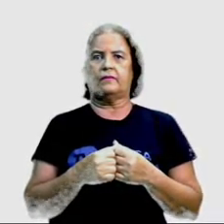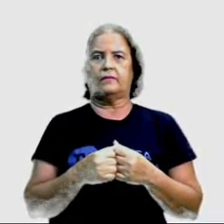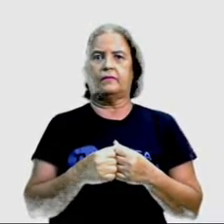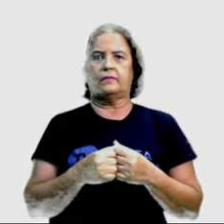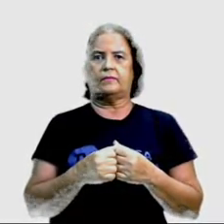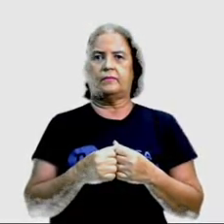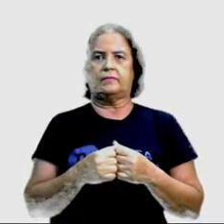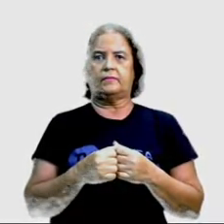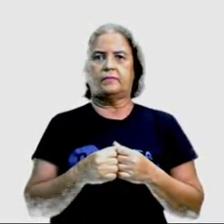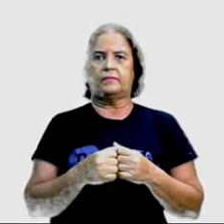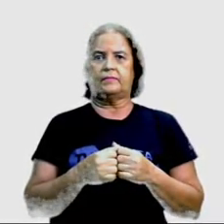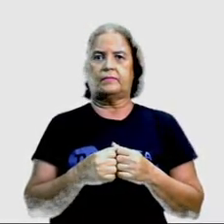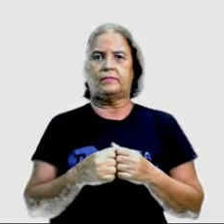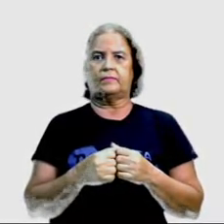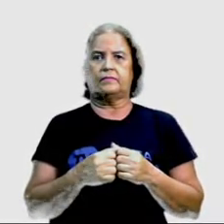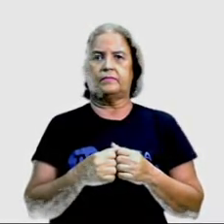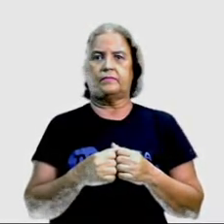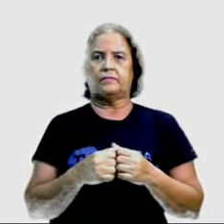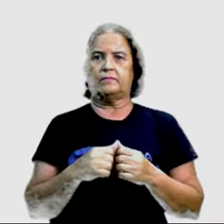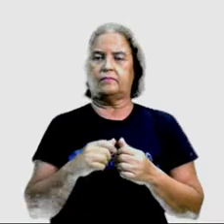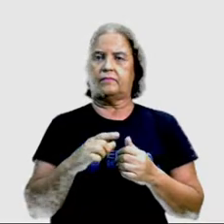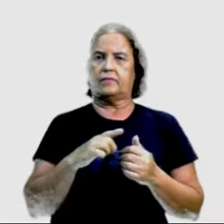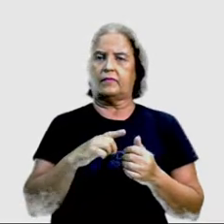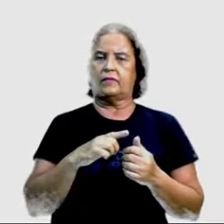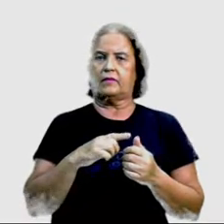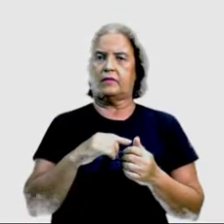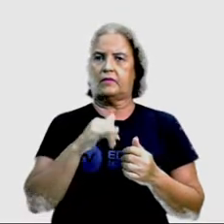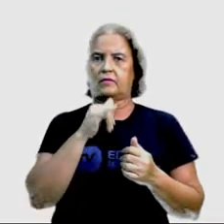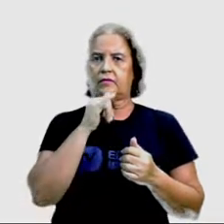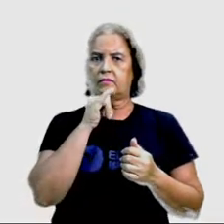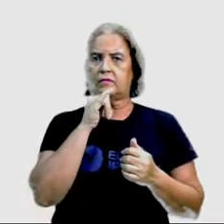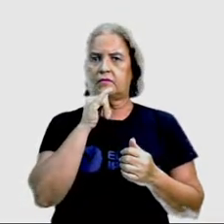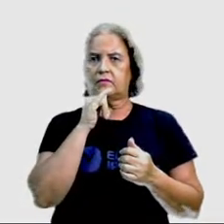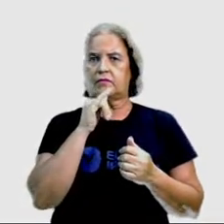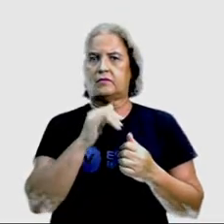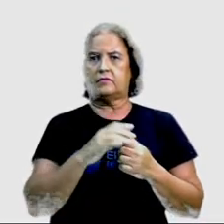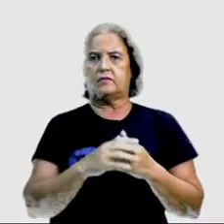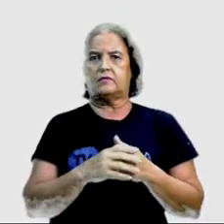certo? Onde nós temos o exemplo de